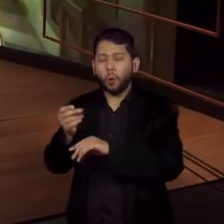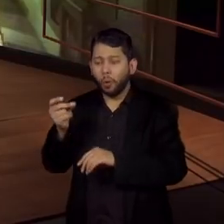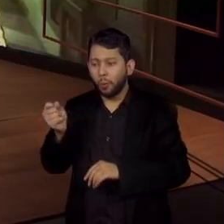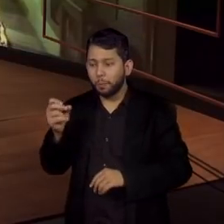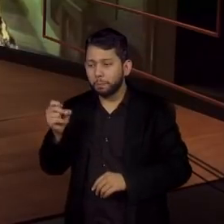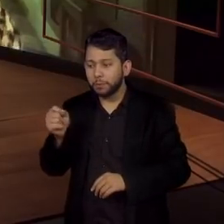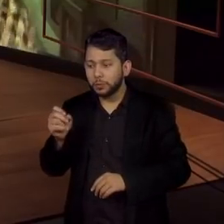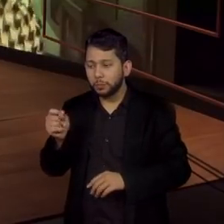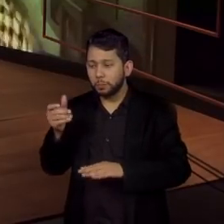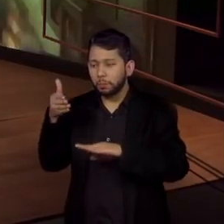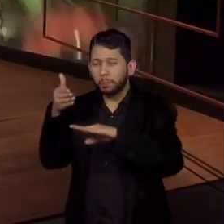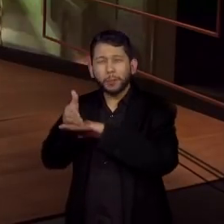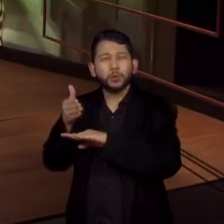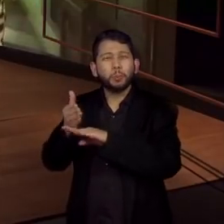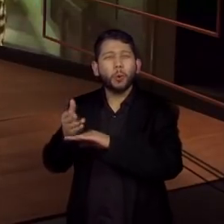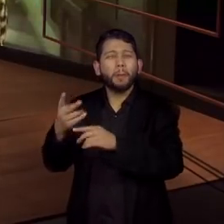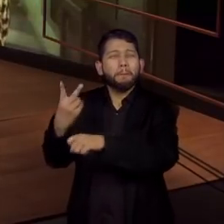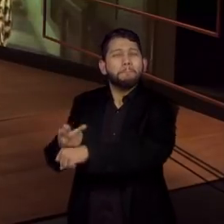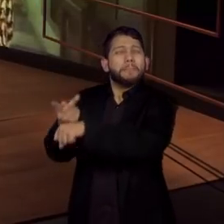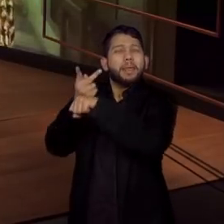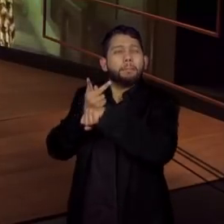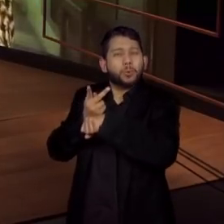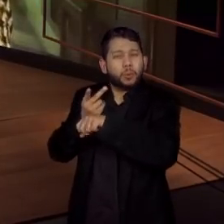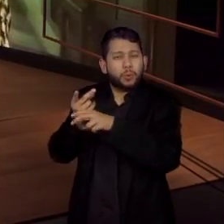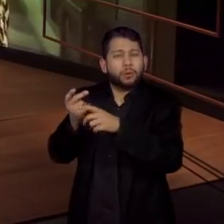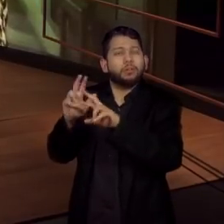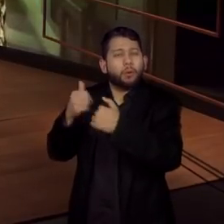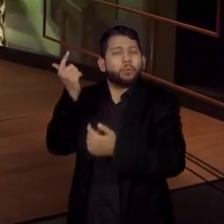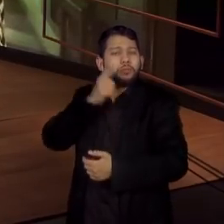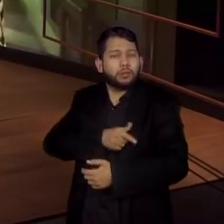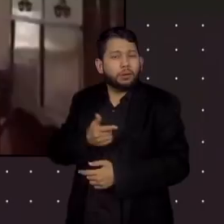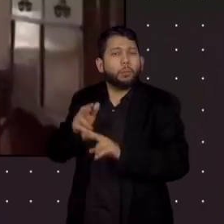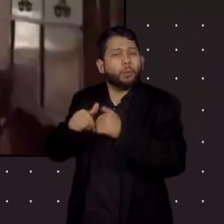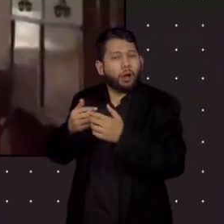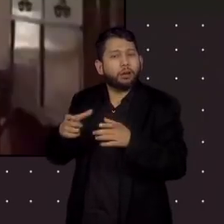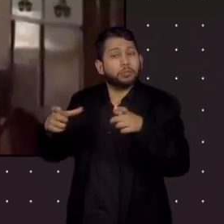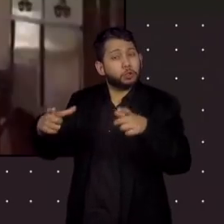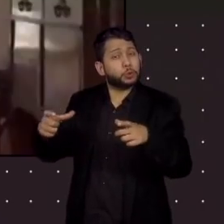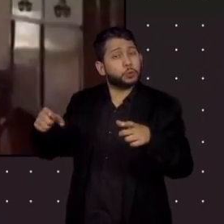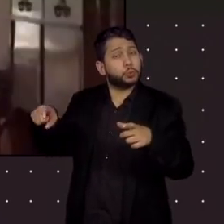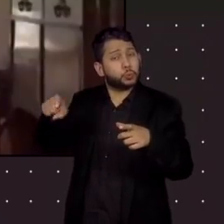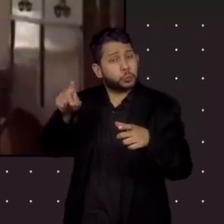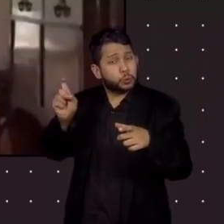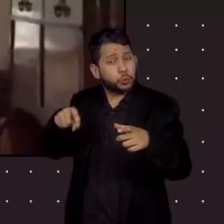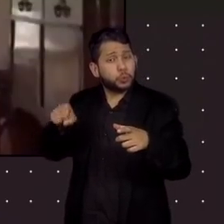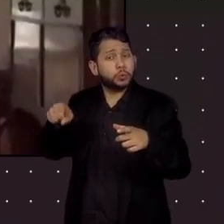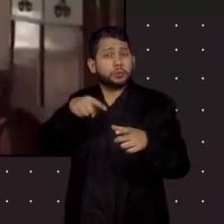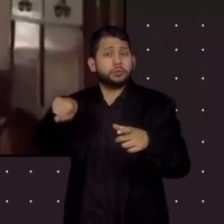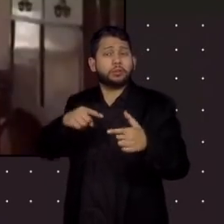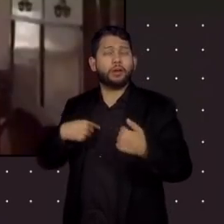de vários prêmios, né, com esse disco, e eu fico muito feliz de